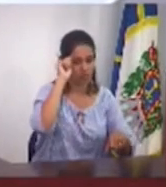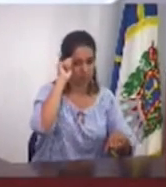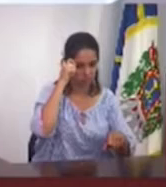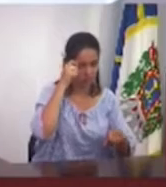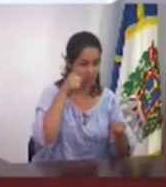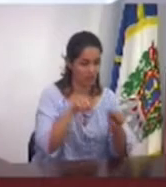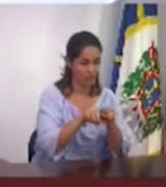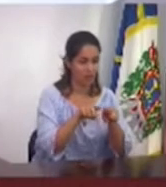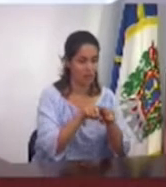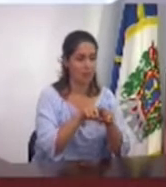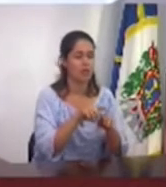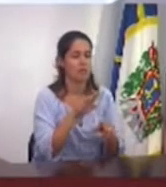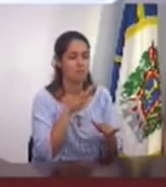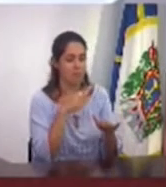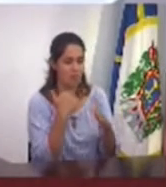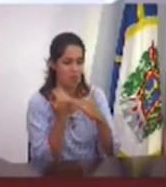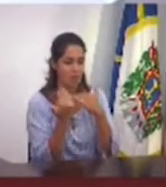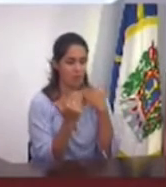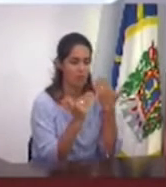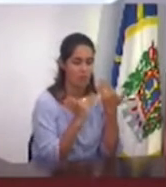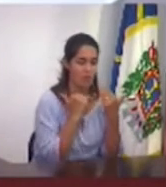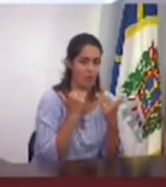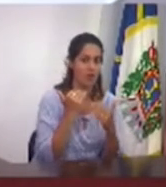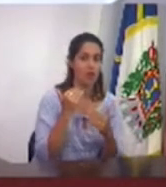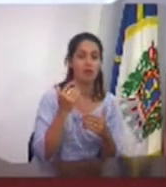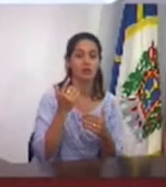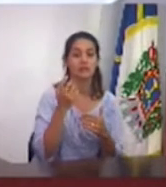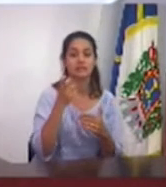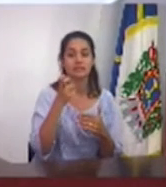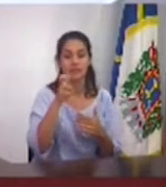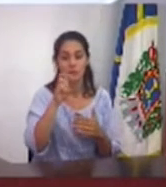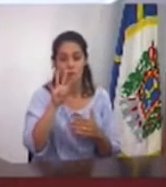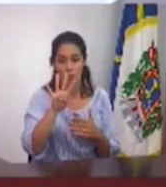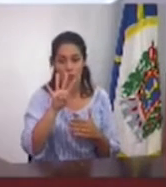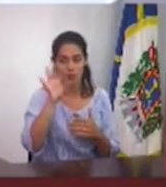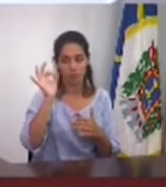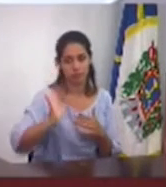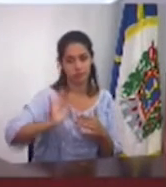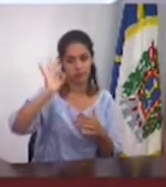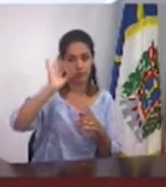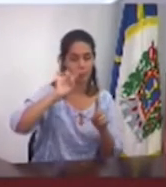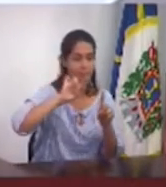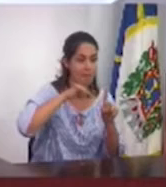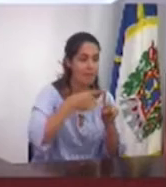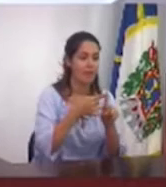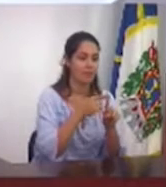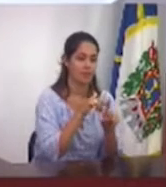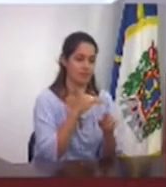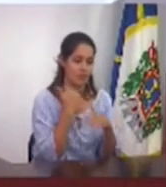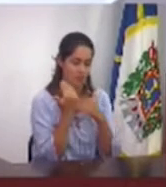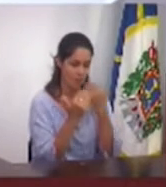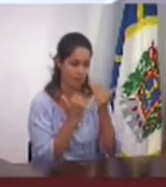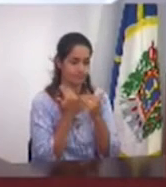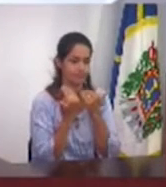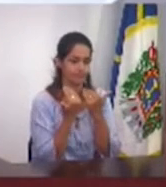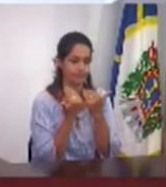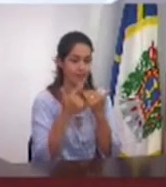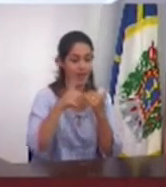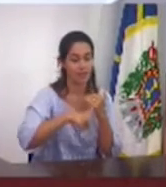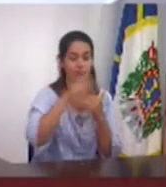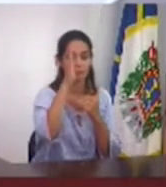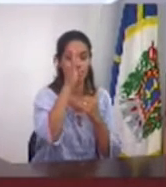54 por cento em 10 anos oitenta e nove porcento das vítimas de estupros no brasil